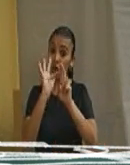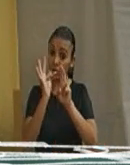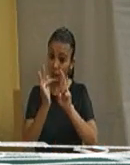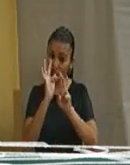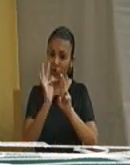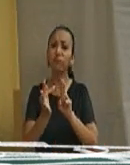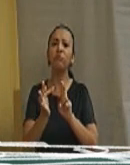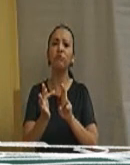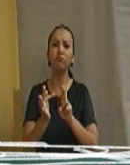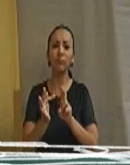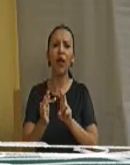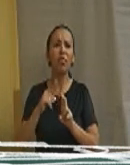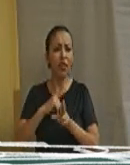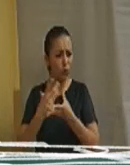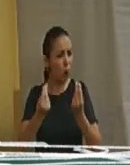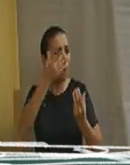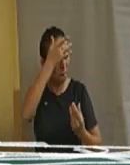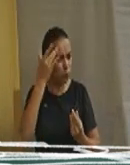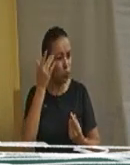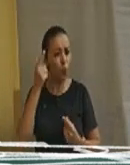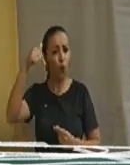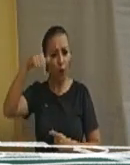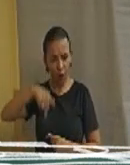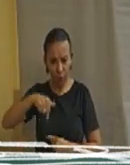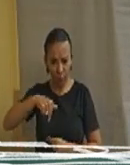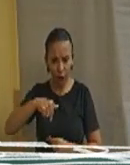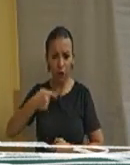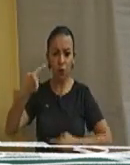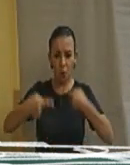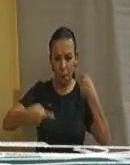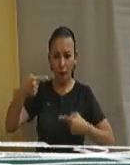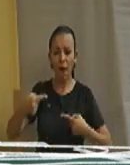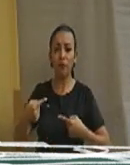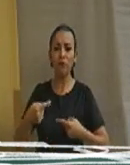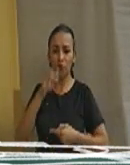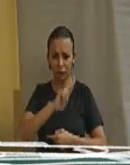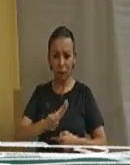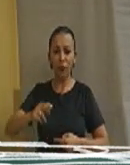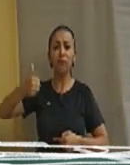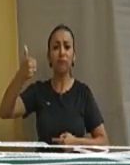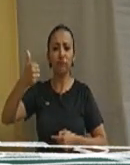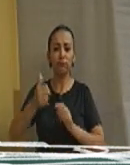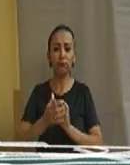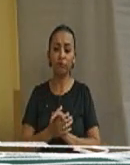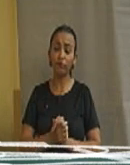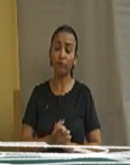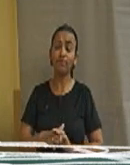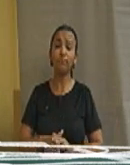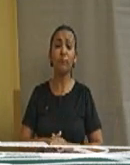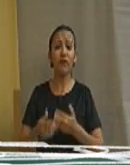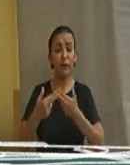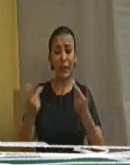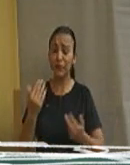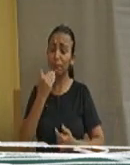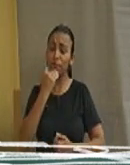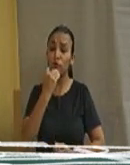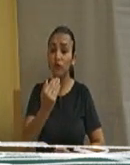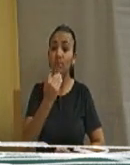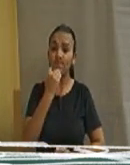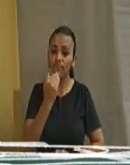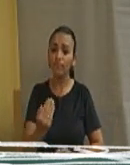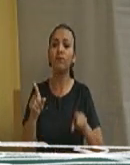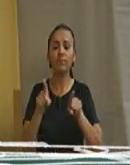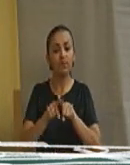devemos ter bastante gente da FADIR hoje, por estarmos em um debate da Unidade 1. E as demandas foram várias, né?